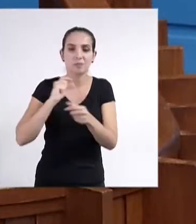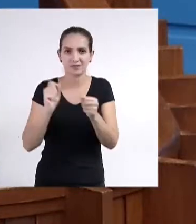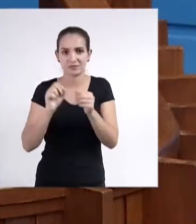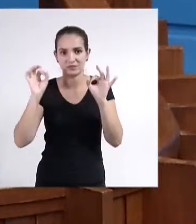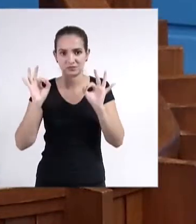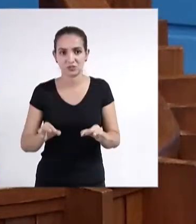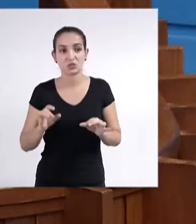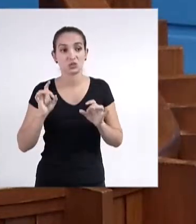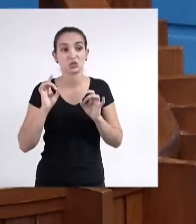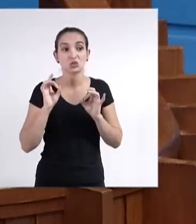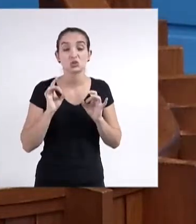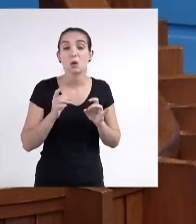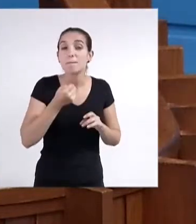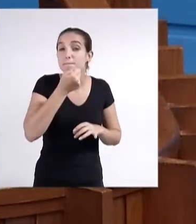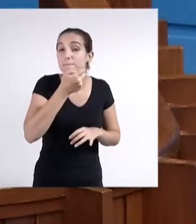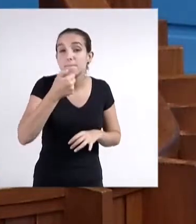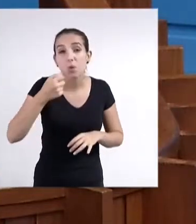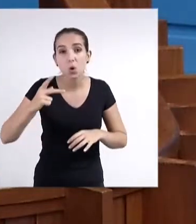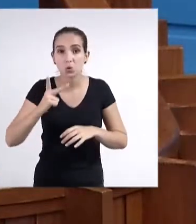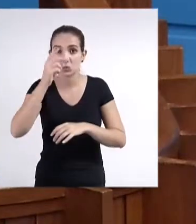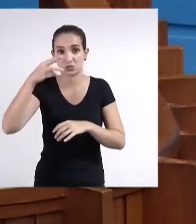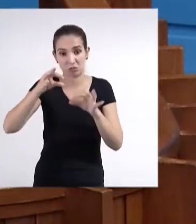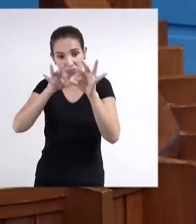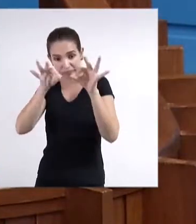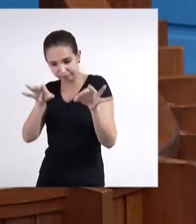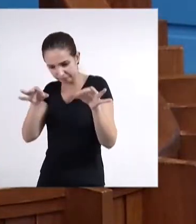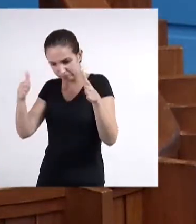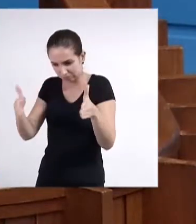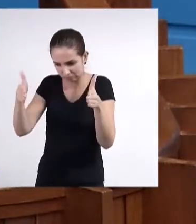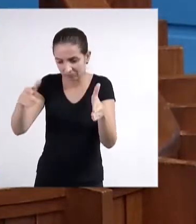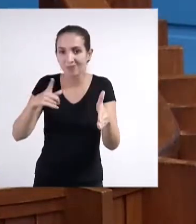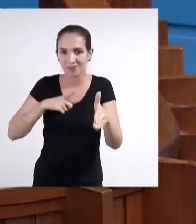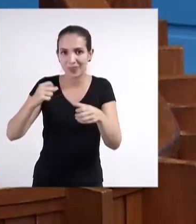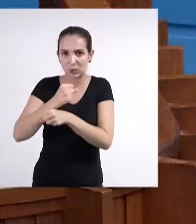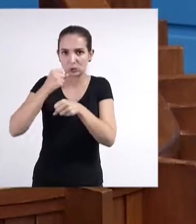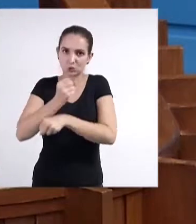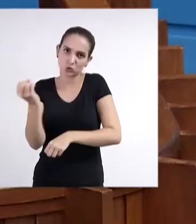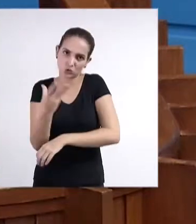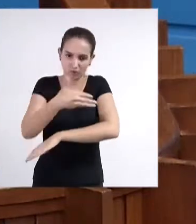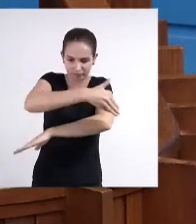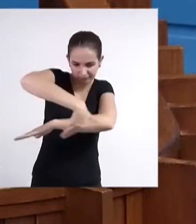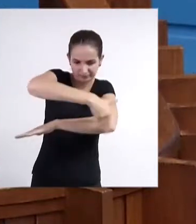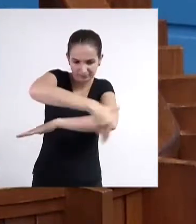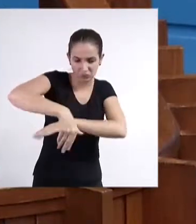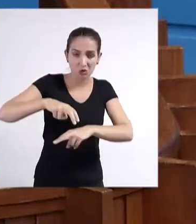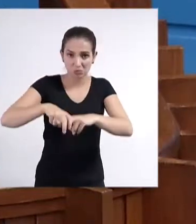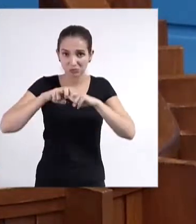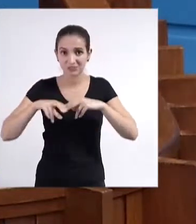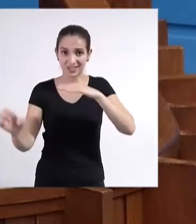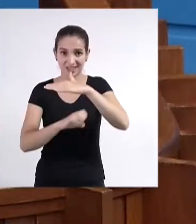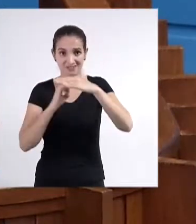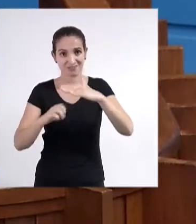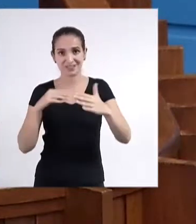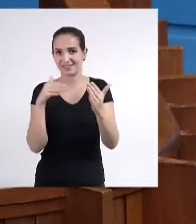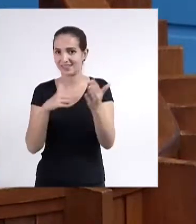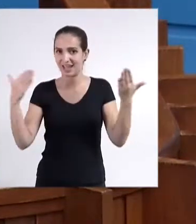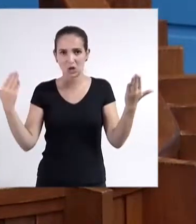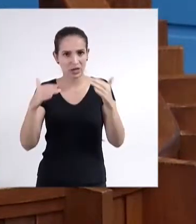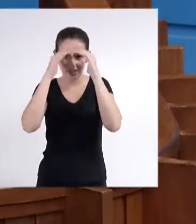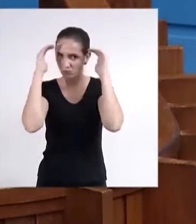tem pistas duplas, o que indica que dificilmente a concessionária conseguirá honrar o compromisso de duplicar